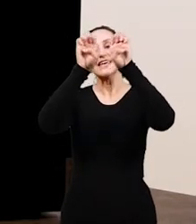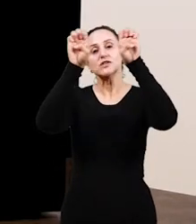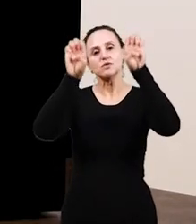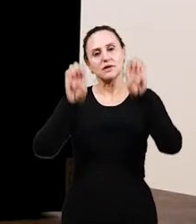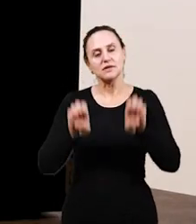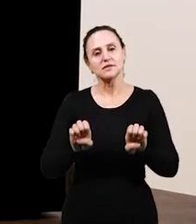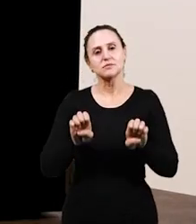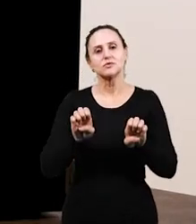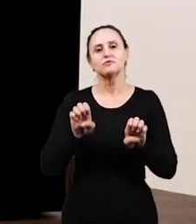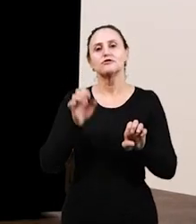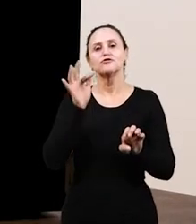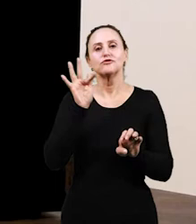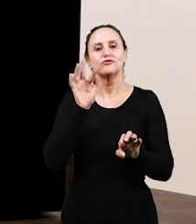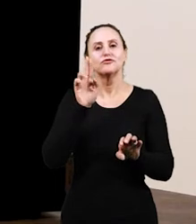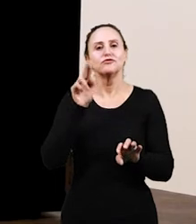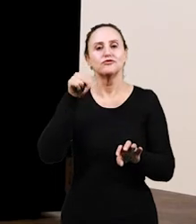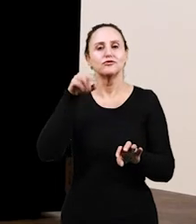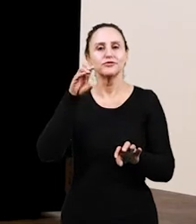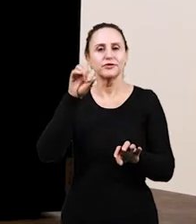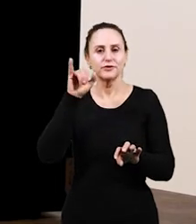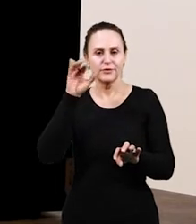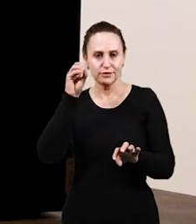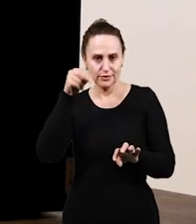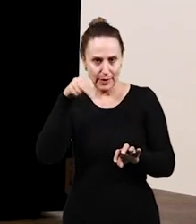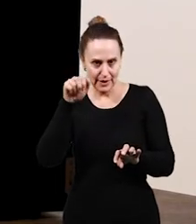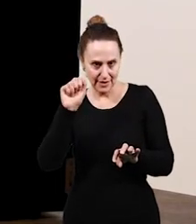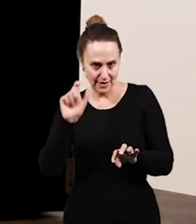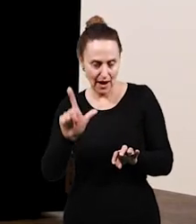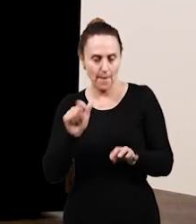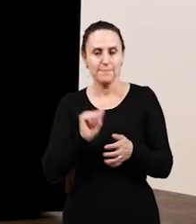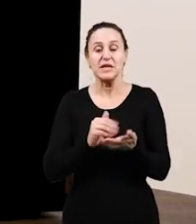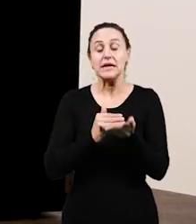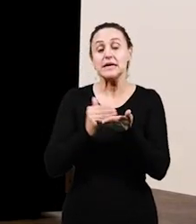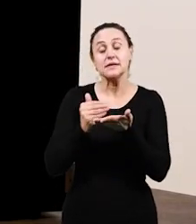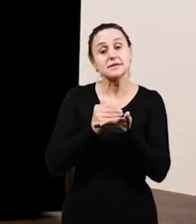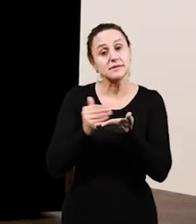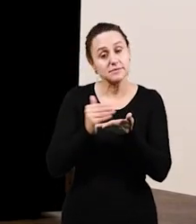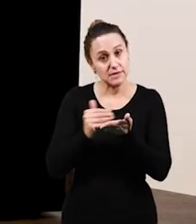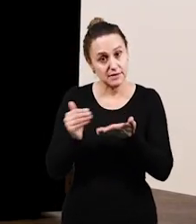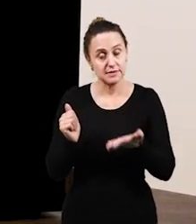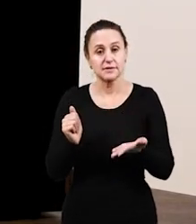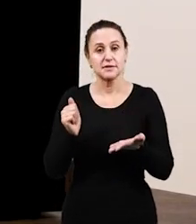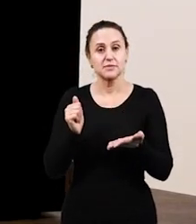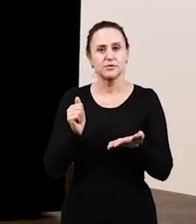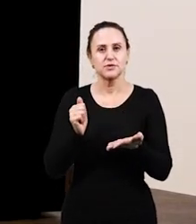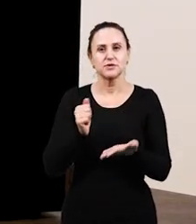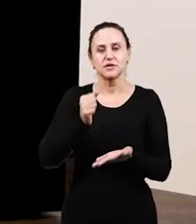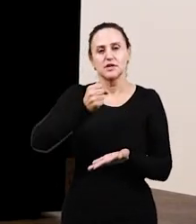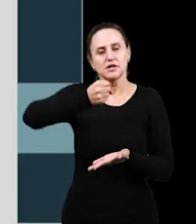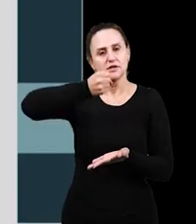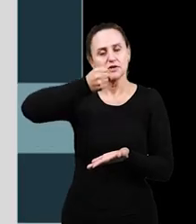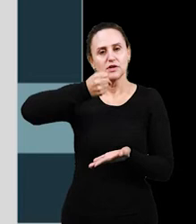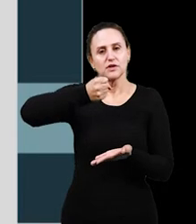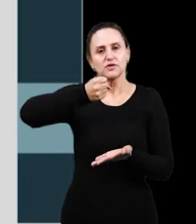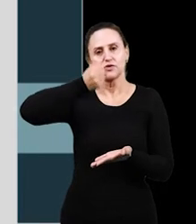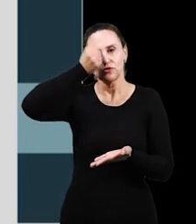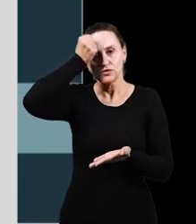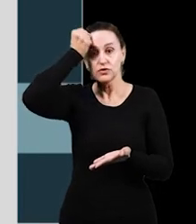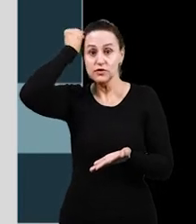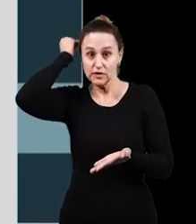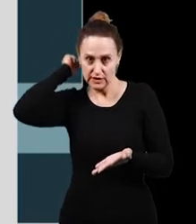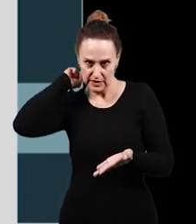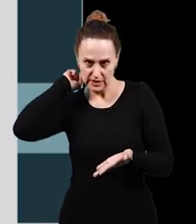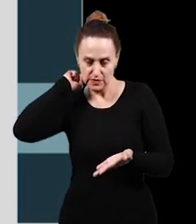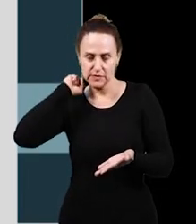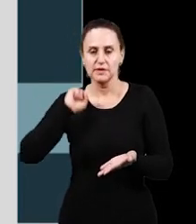funcional é com relação aos princípios socinianos os linguistas denominados designados